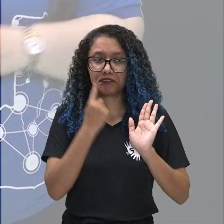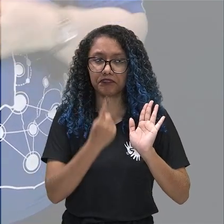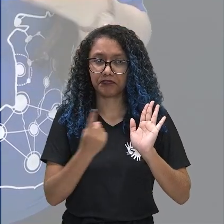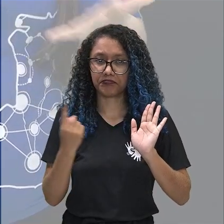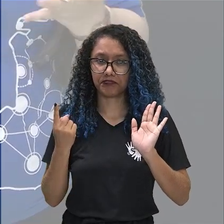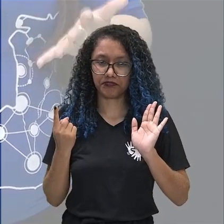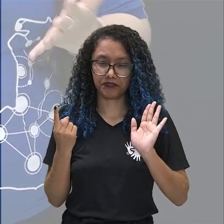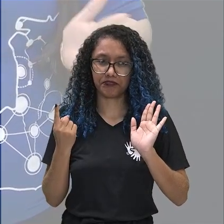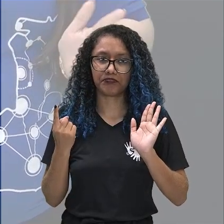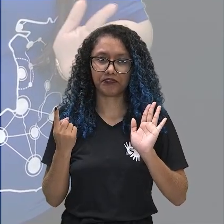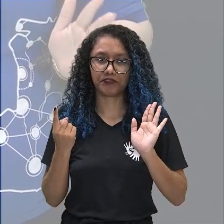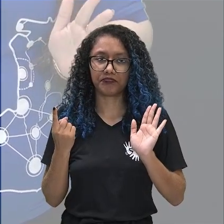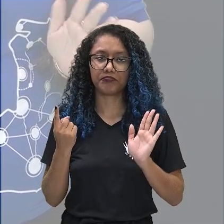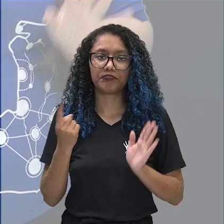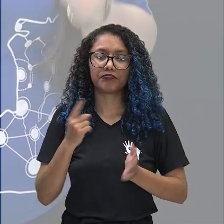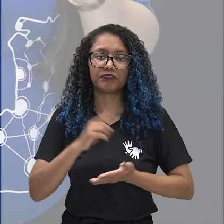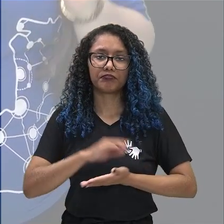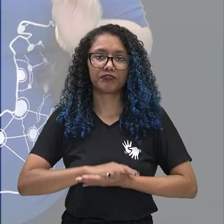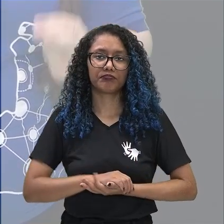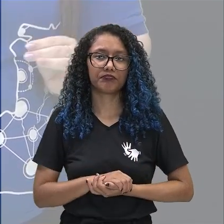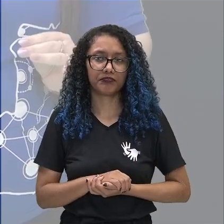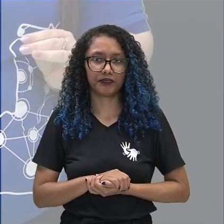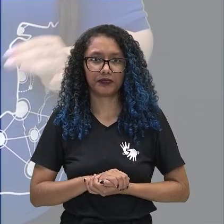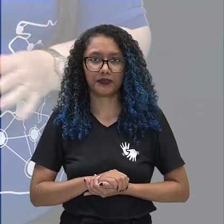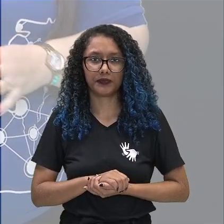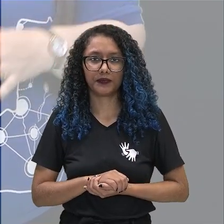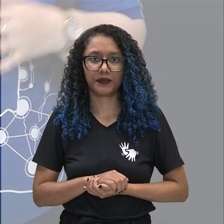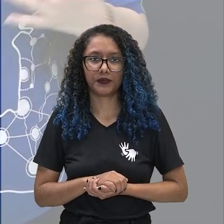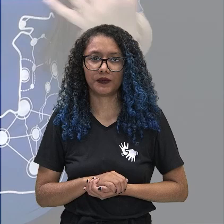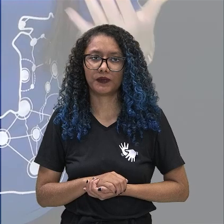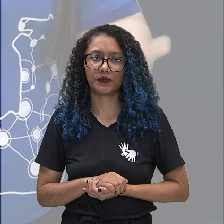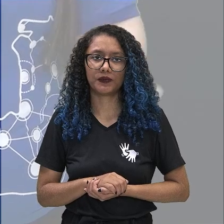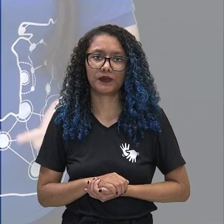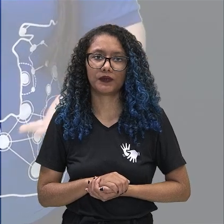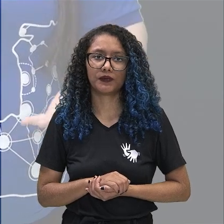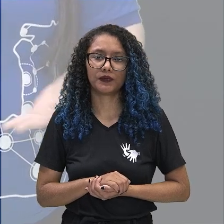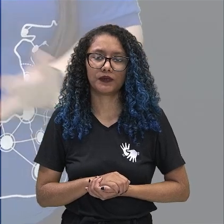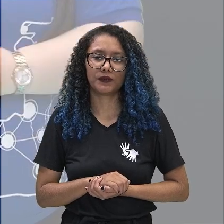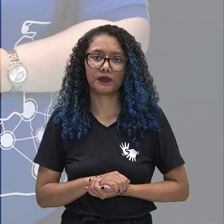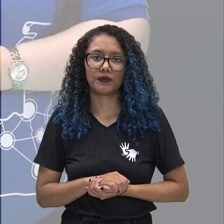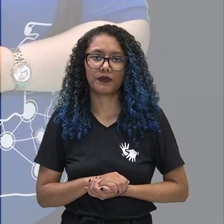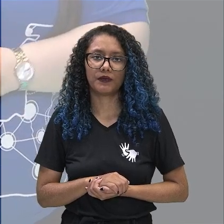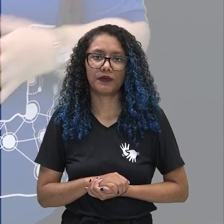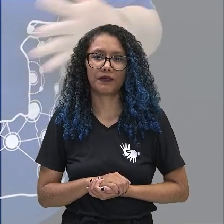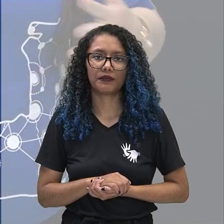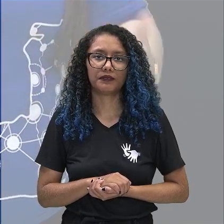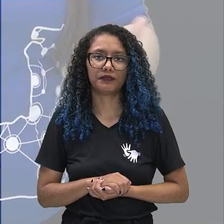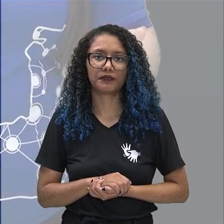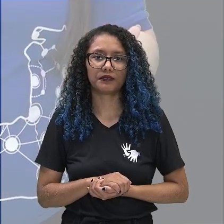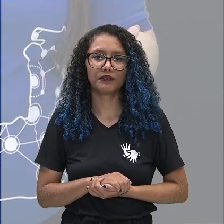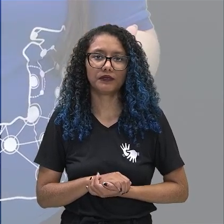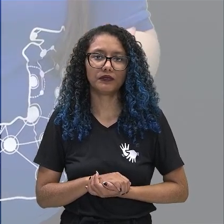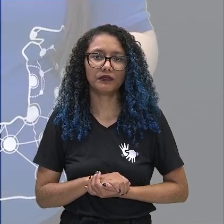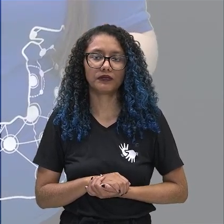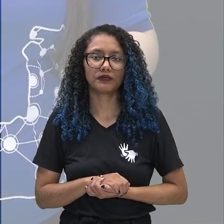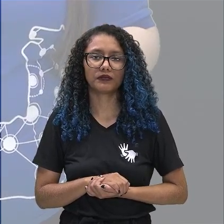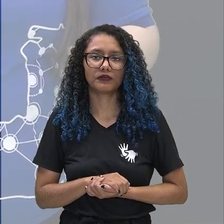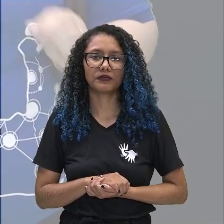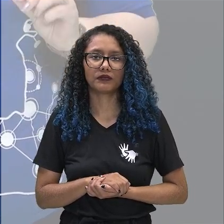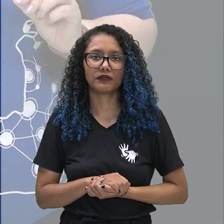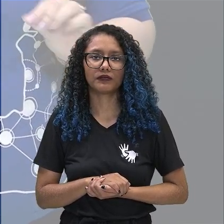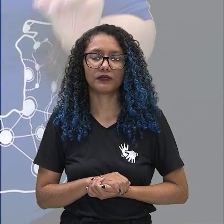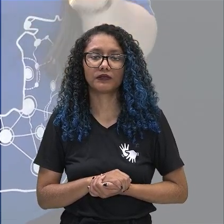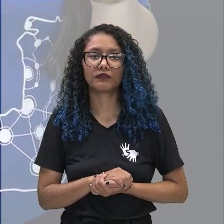Esto significa que pueden cambiar y uno de esos cambios es la distinción de